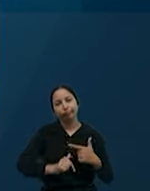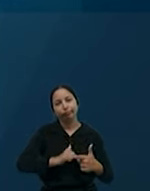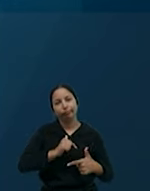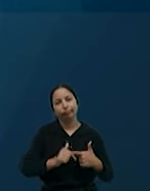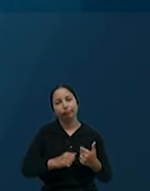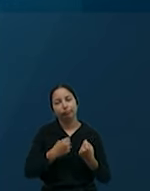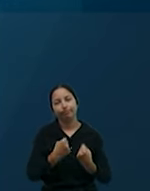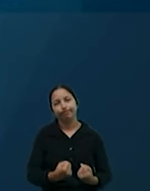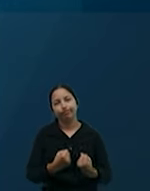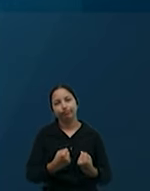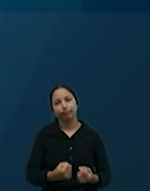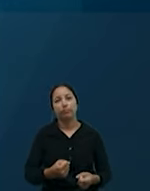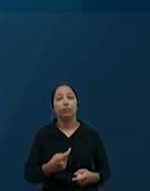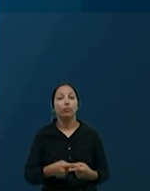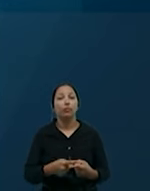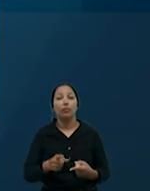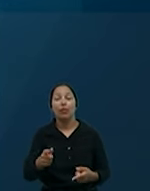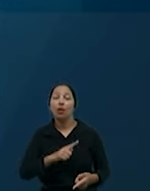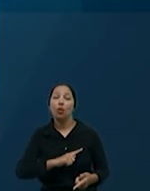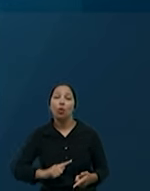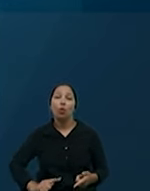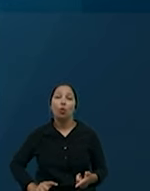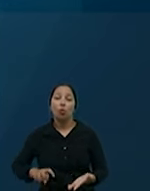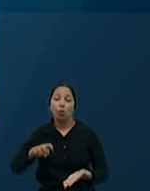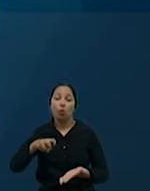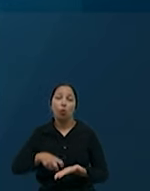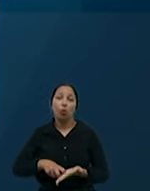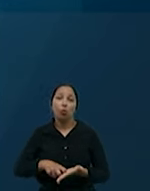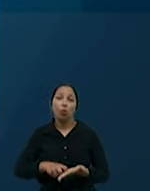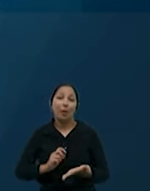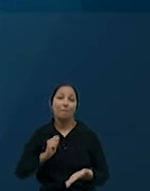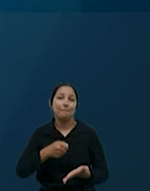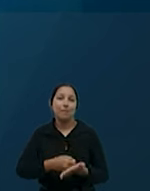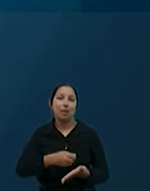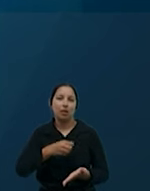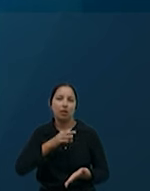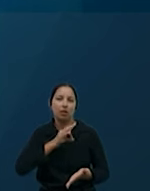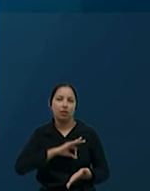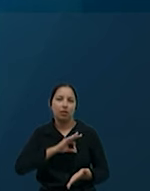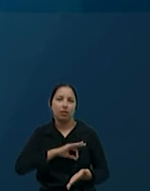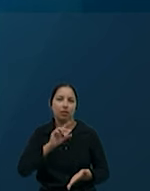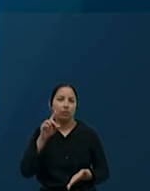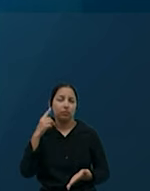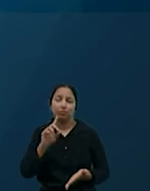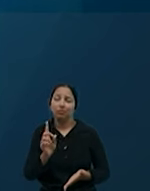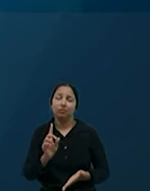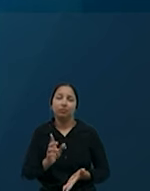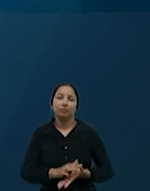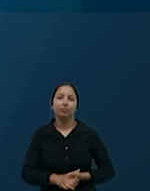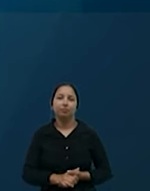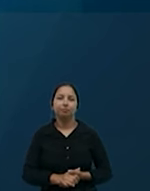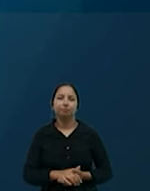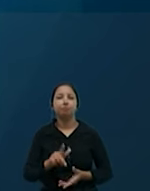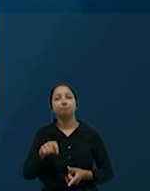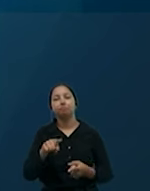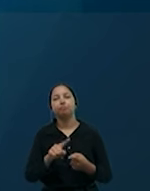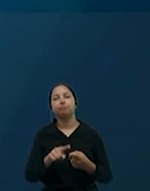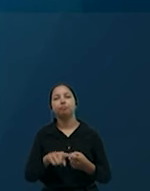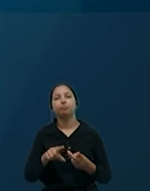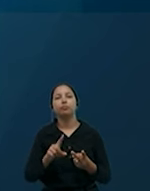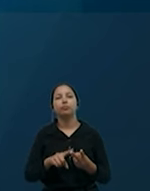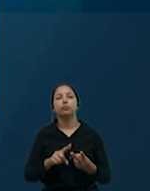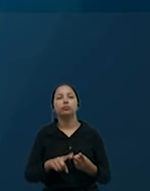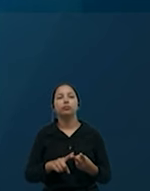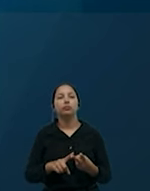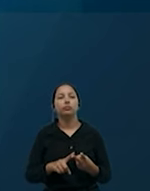público não é nem mesmo condenado em honorários advocatícios. Então, esse é um primeiro ponto que eu gostaria de chamar a atenção. E um segundo ponto, que